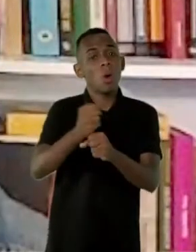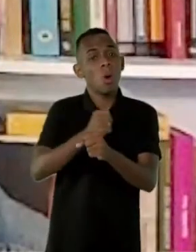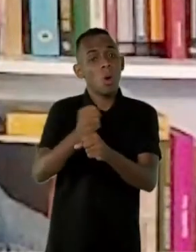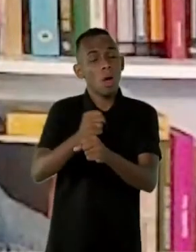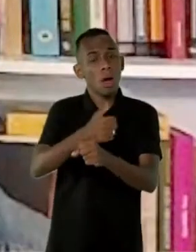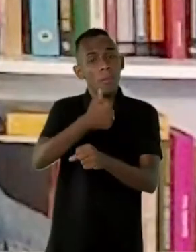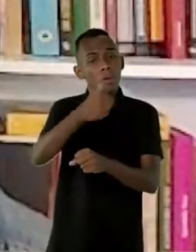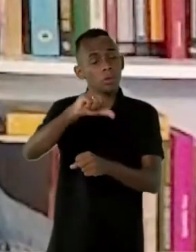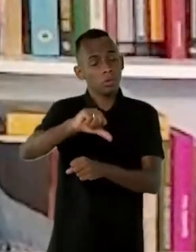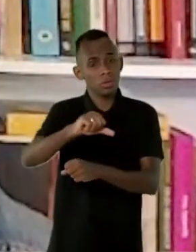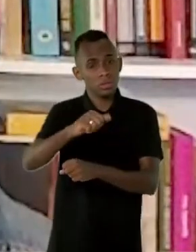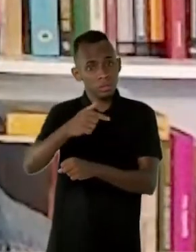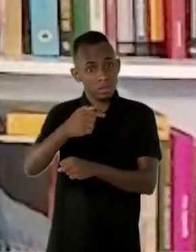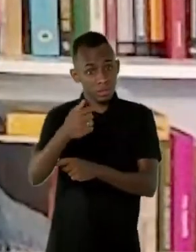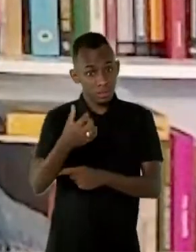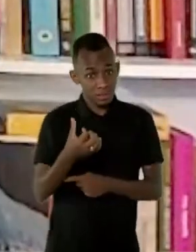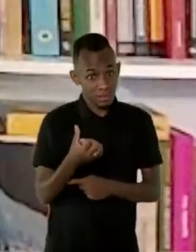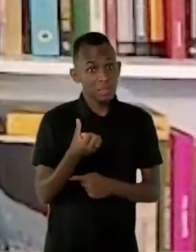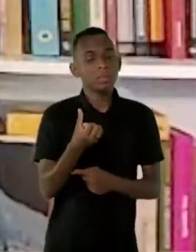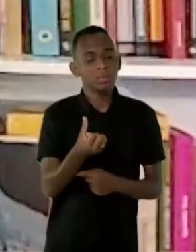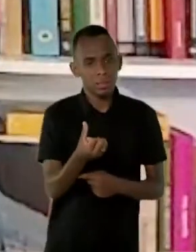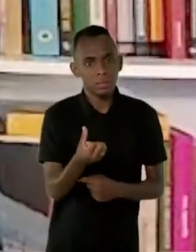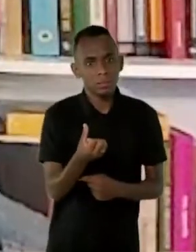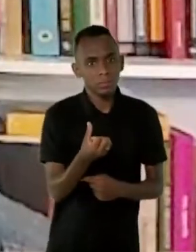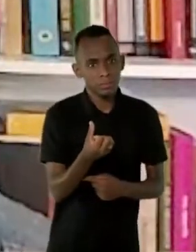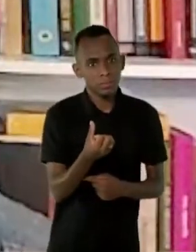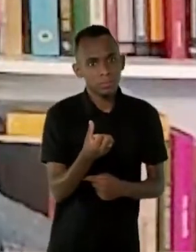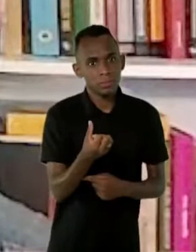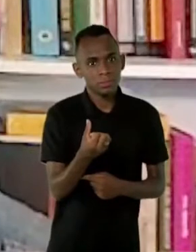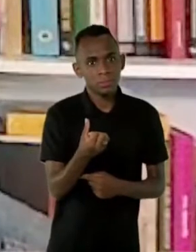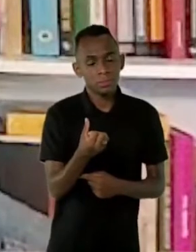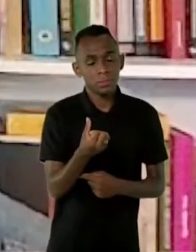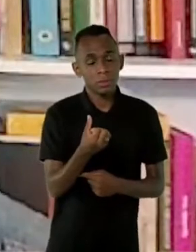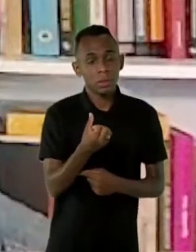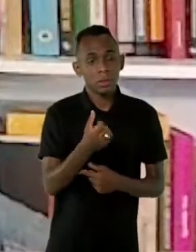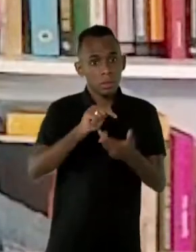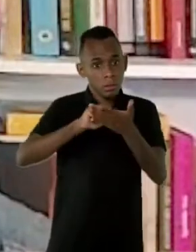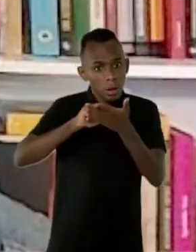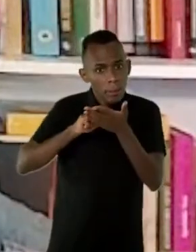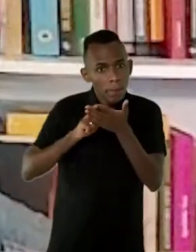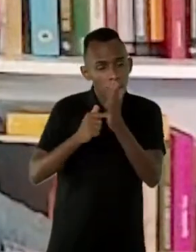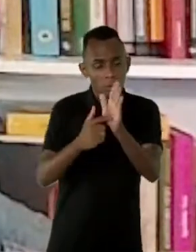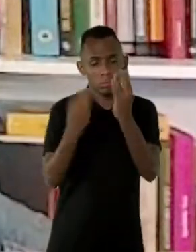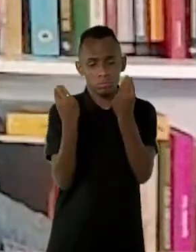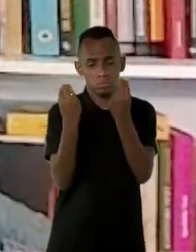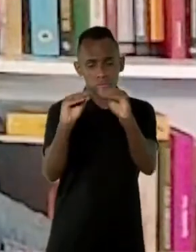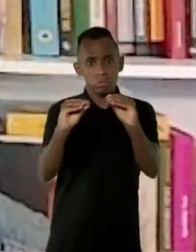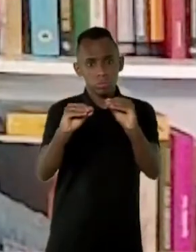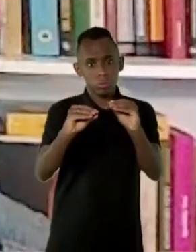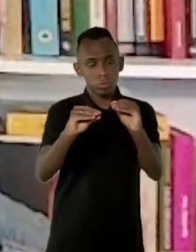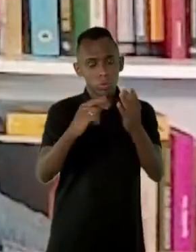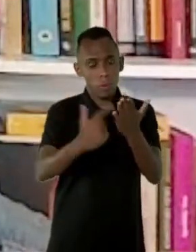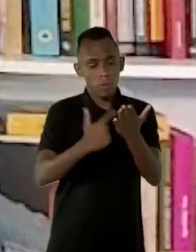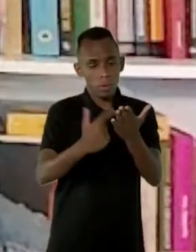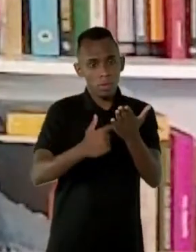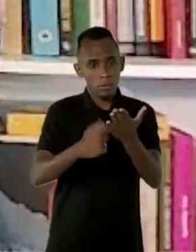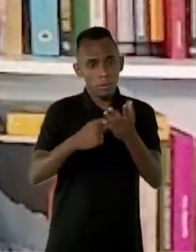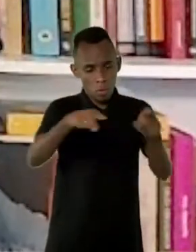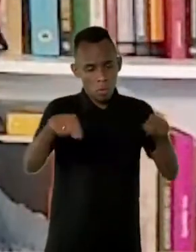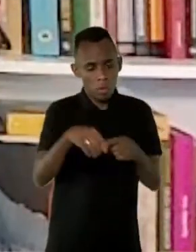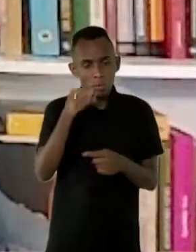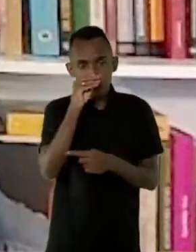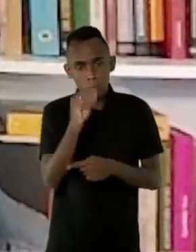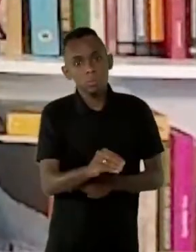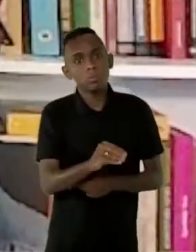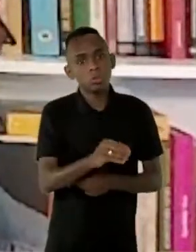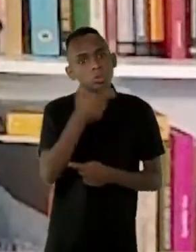Edi Bolso, né, resolve então republicar o quarto de despejo. Mas fora isso, ela